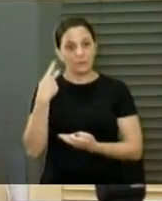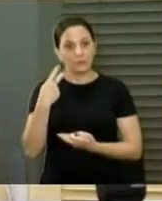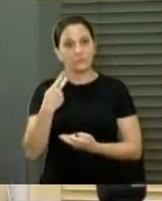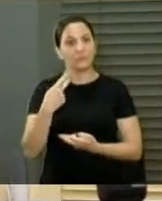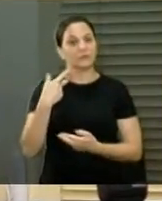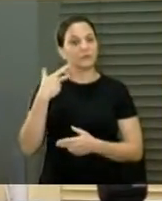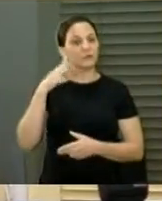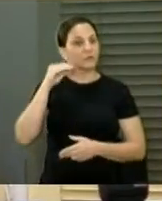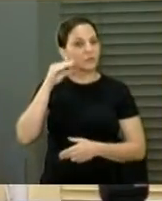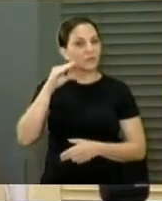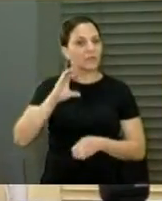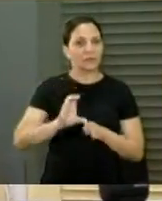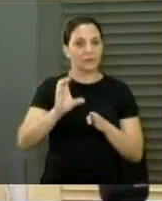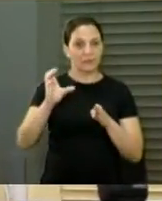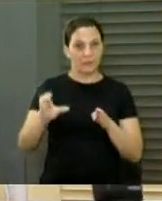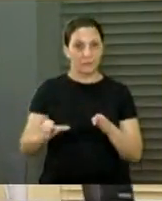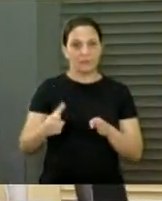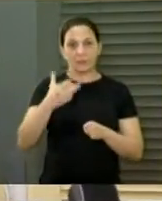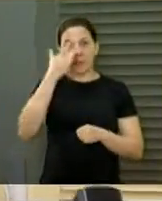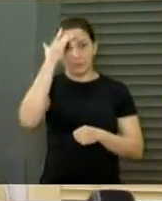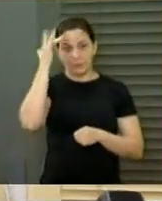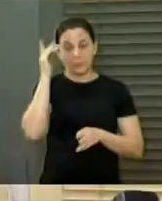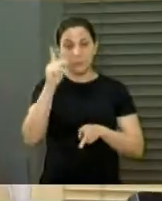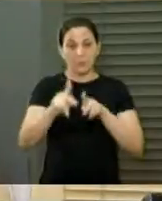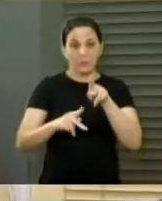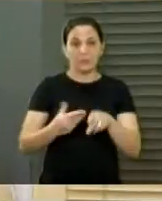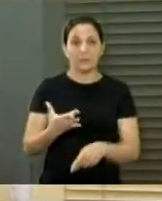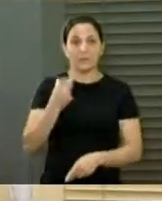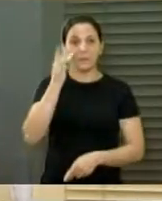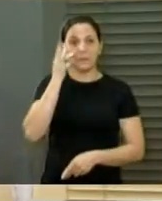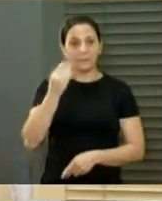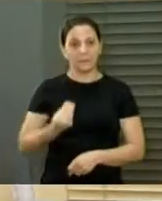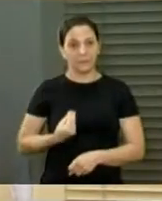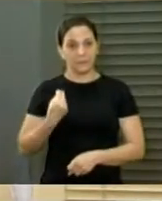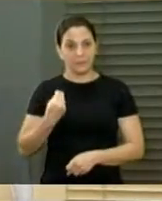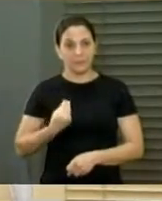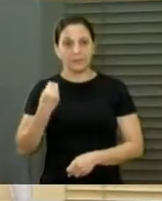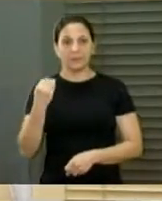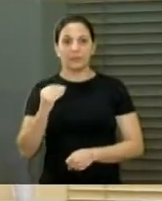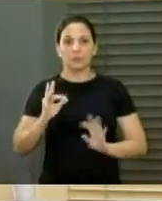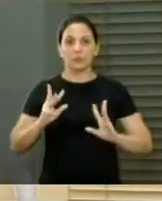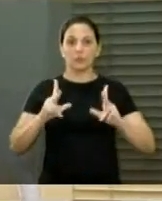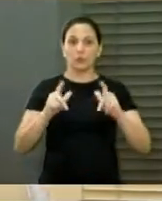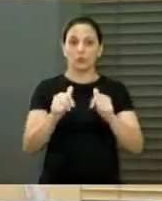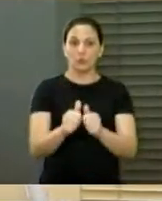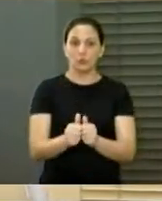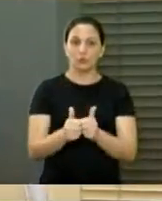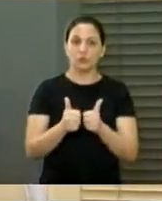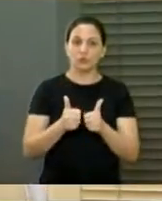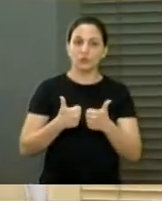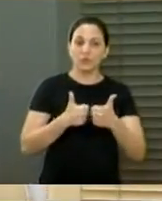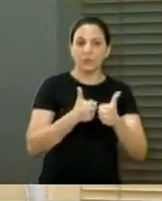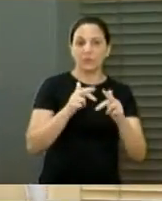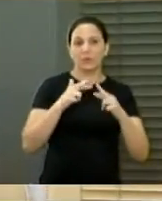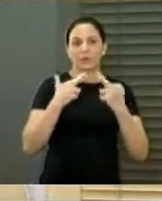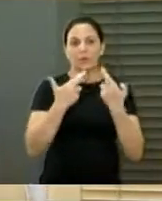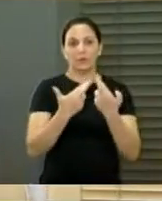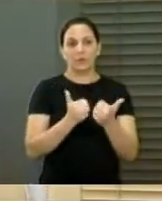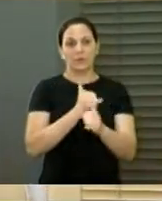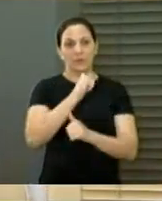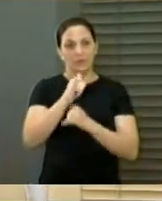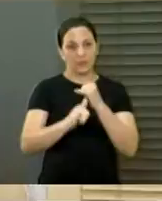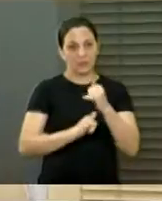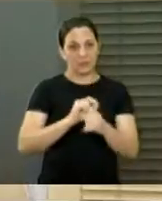casa, munícipes presentes e todos aqueles que acompanham via internet e posteriormente pela Rádio